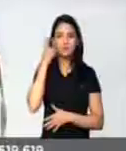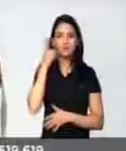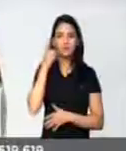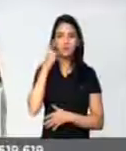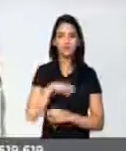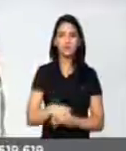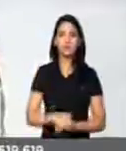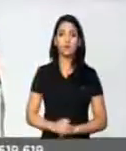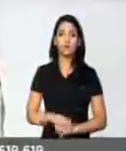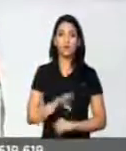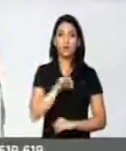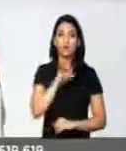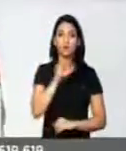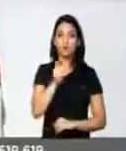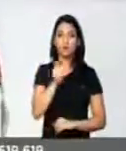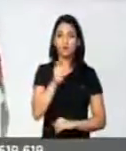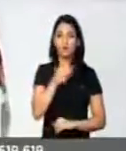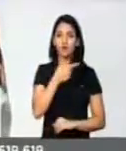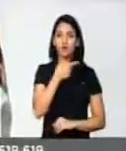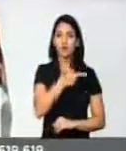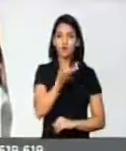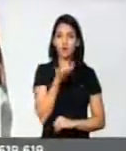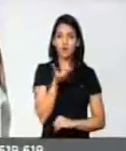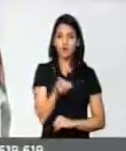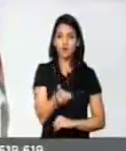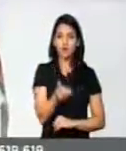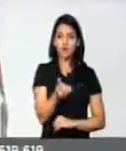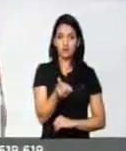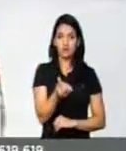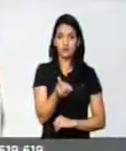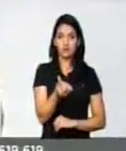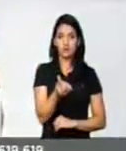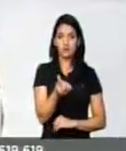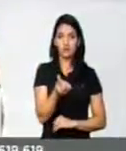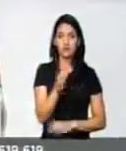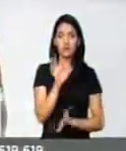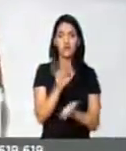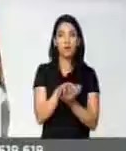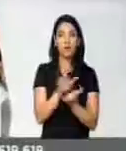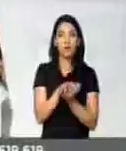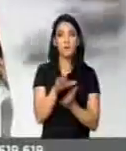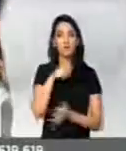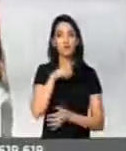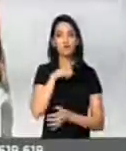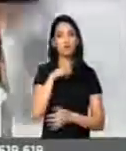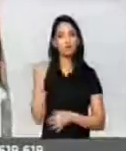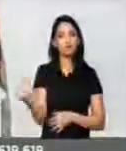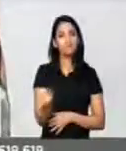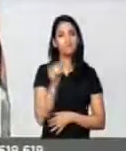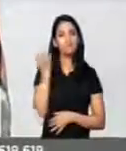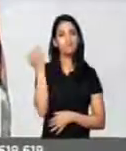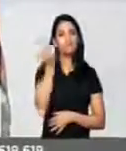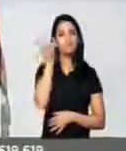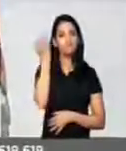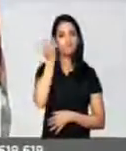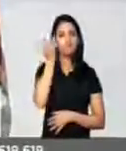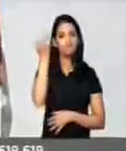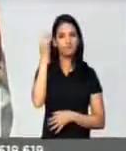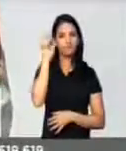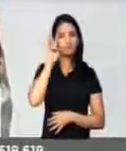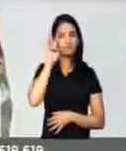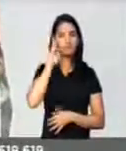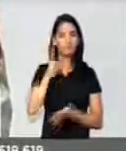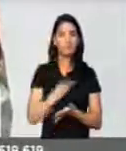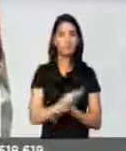26, Pernambuco viveu um momento importante para sua história, quando uma lei federal